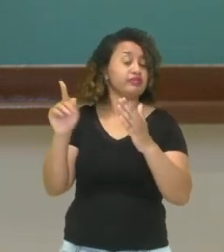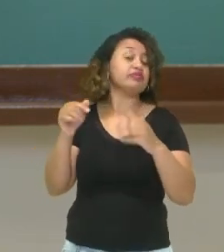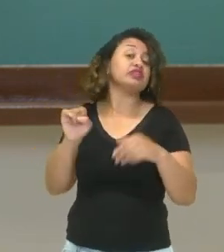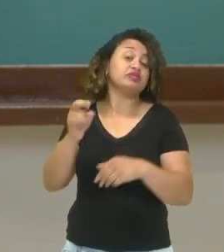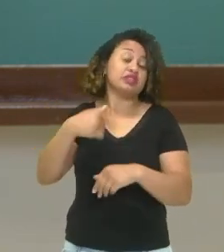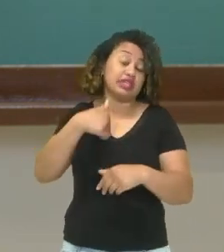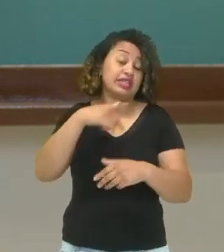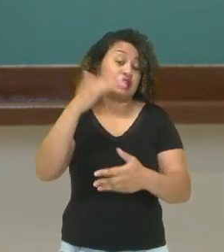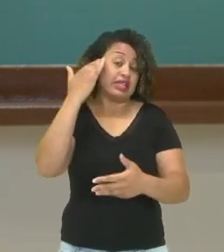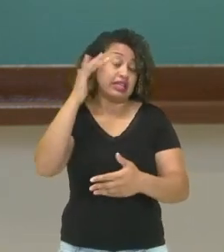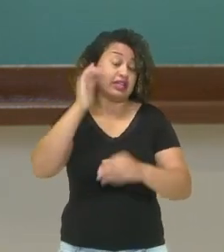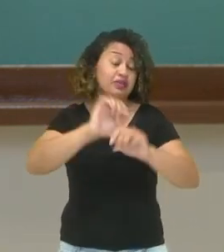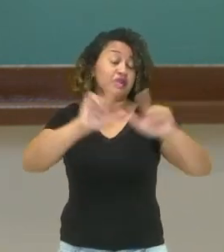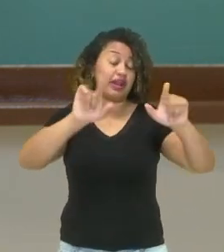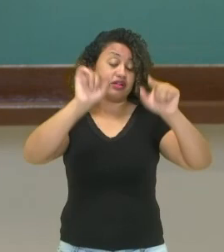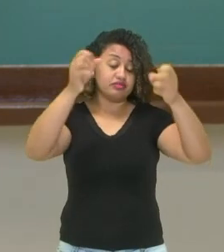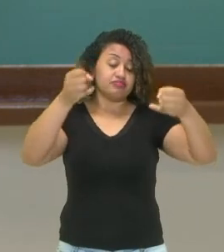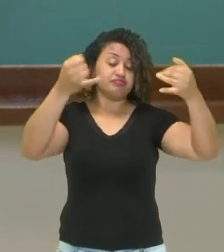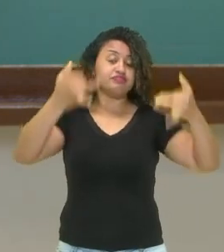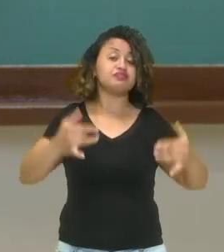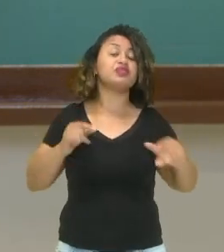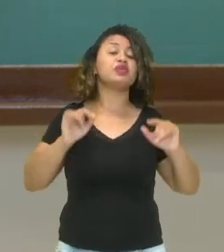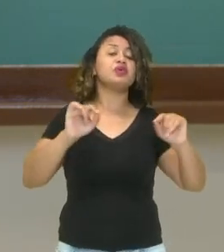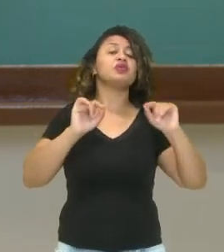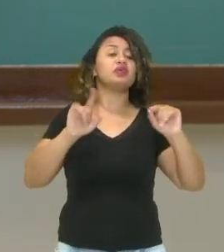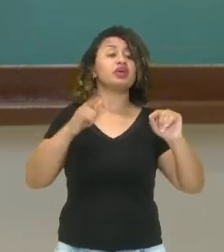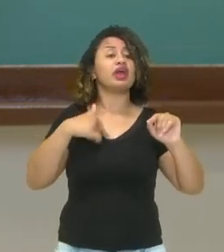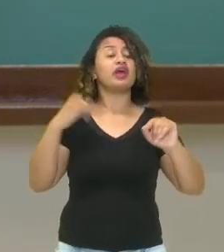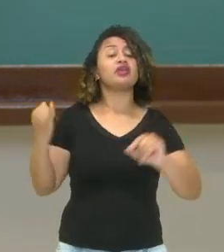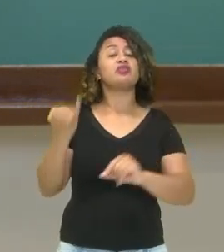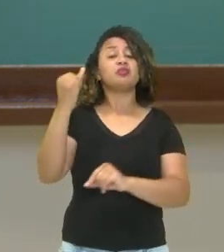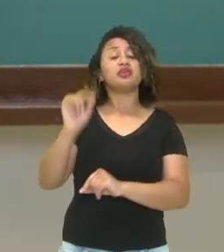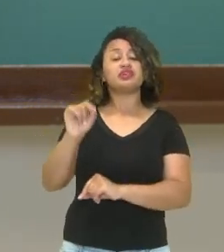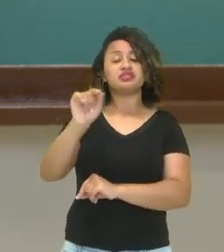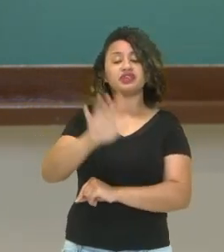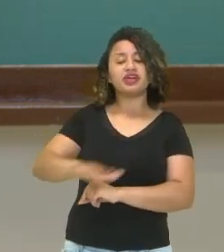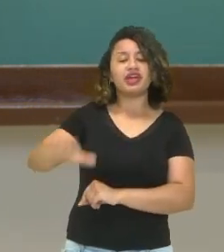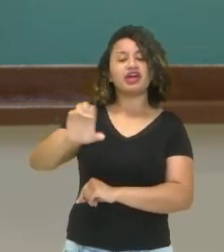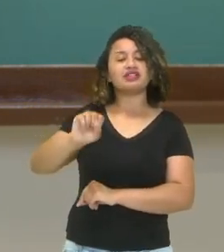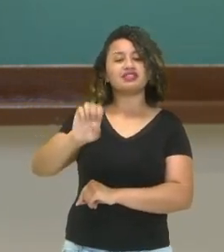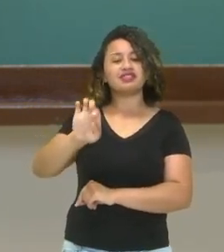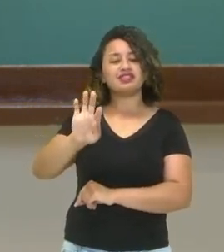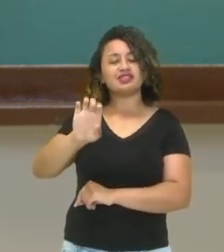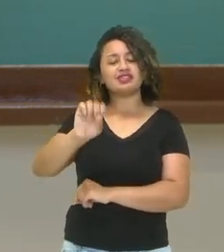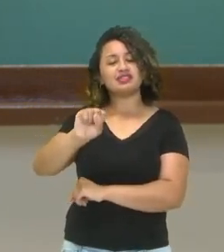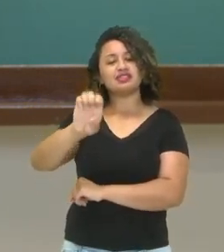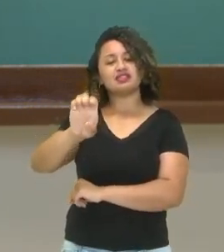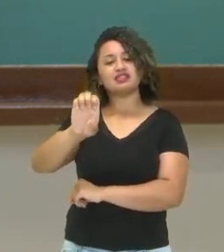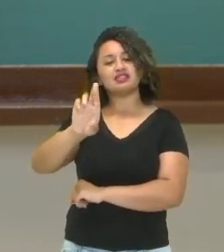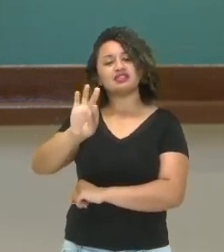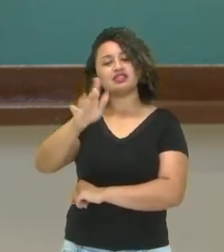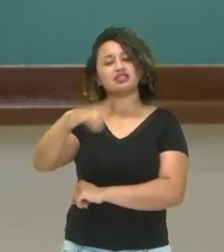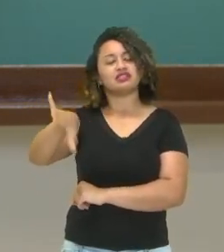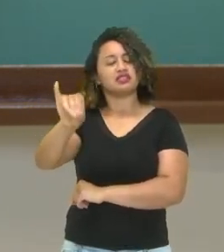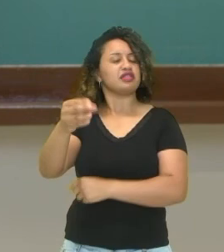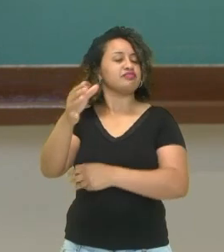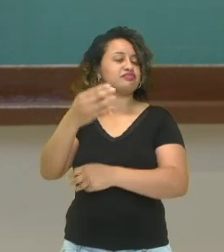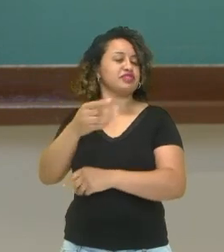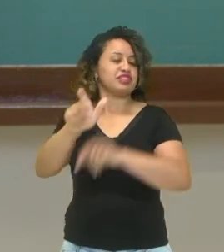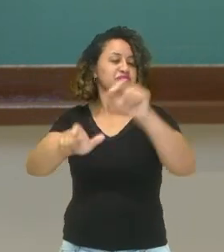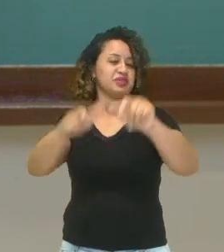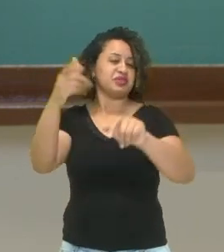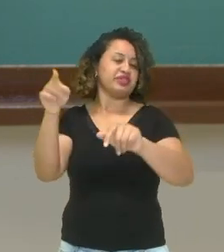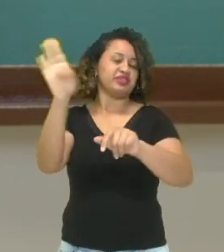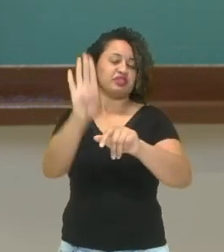disse, seria essa importância que ele dá à realidade do sertanejo brasileiro. Ele gosta de mostrar em seu realismo, na técnica